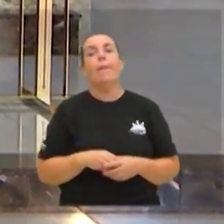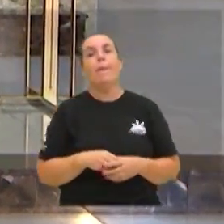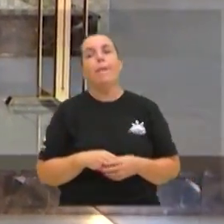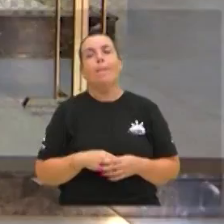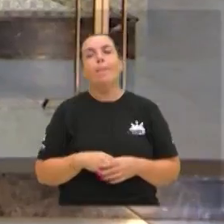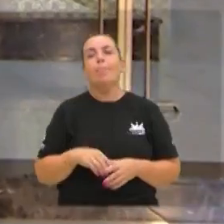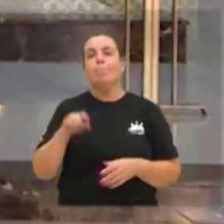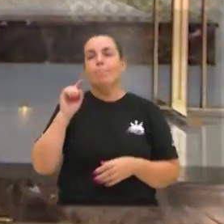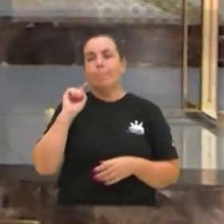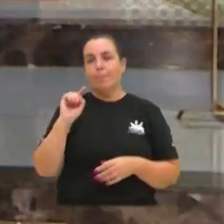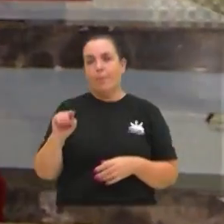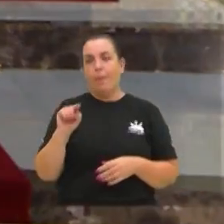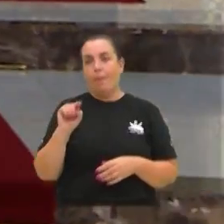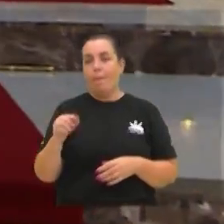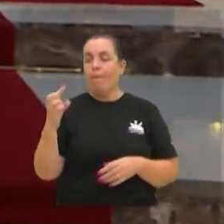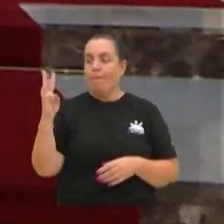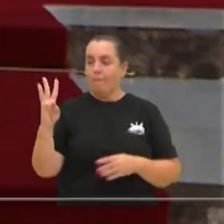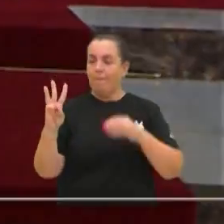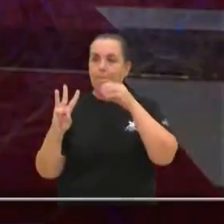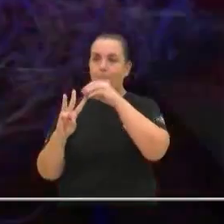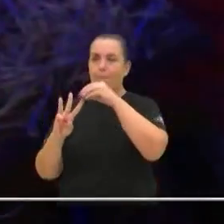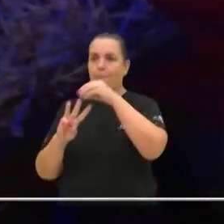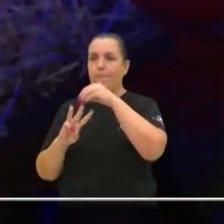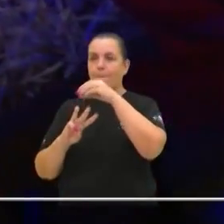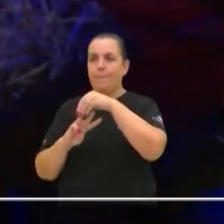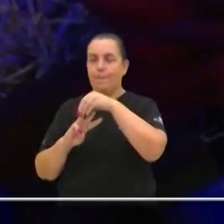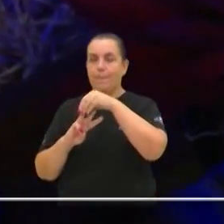E estes três reis magos